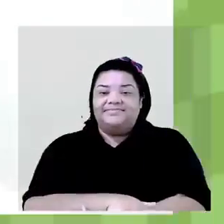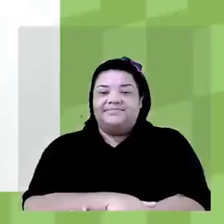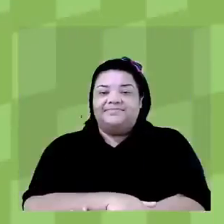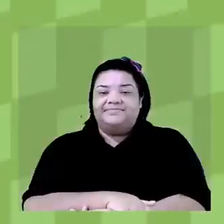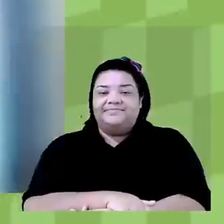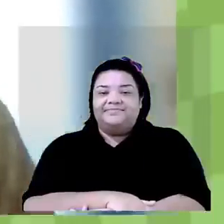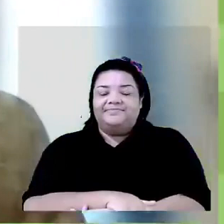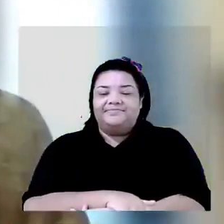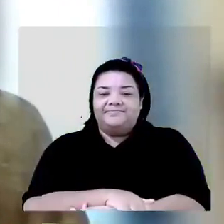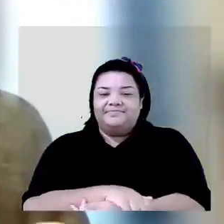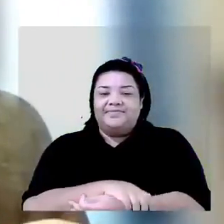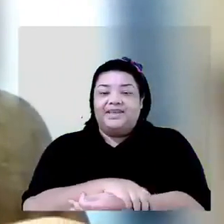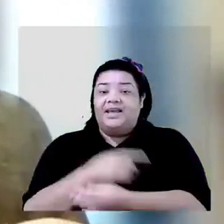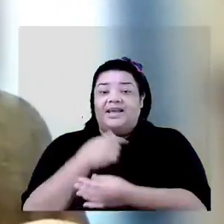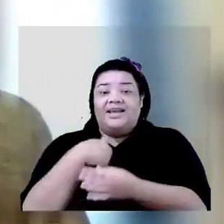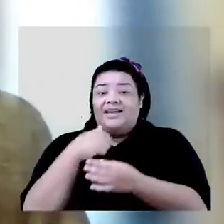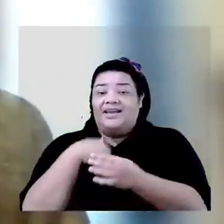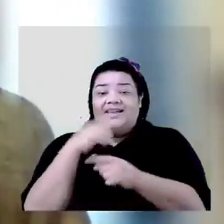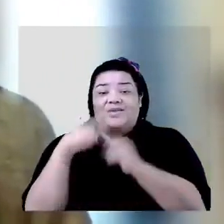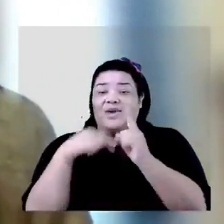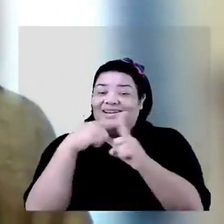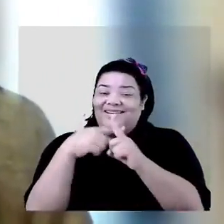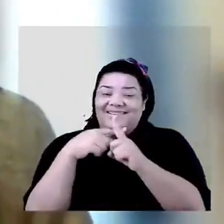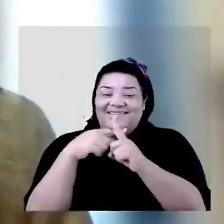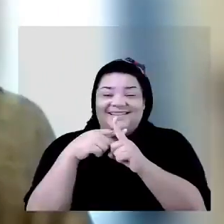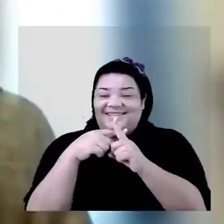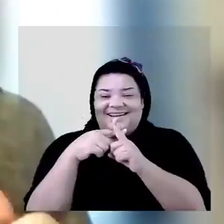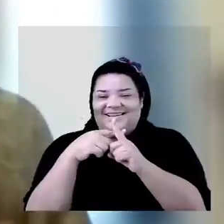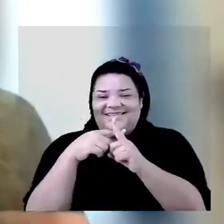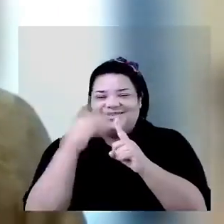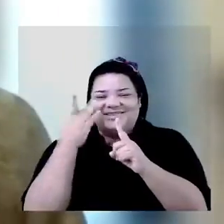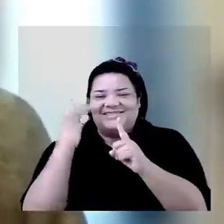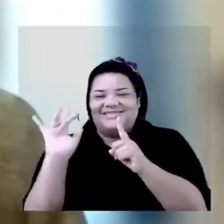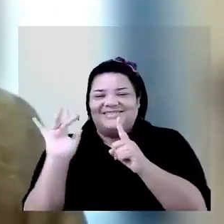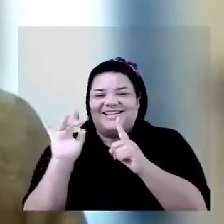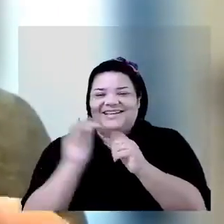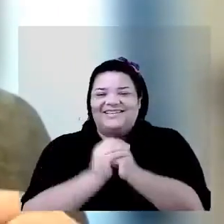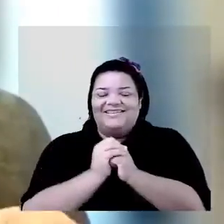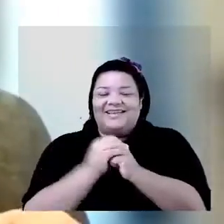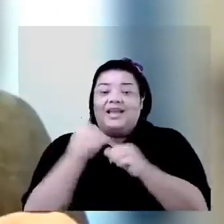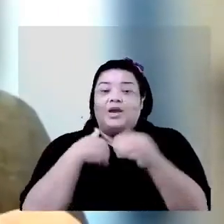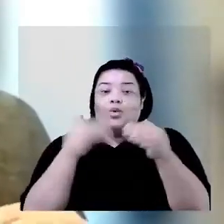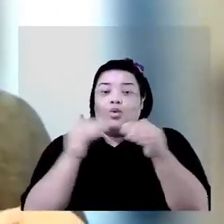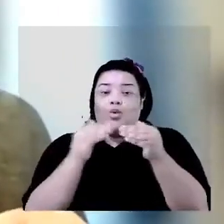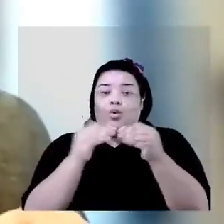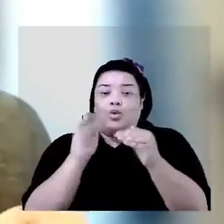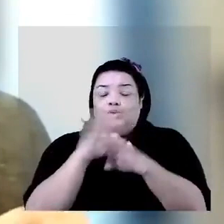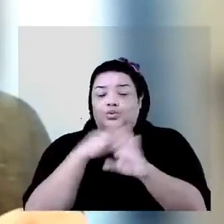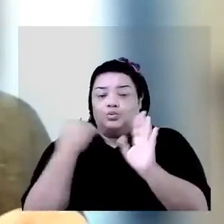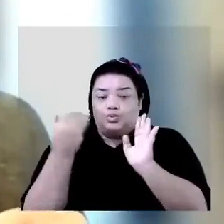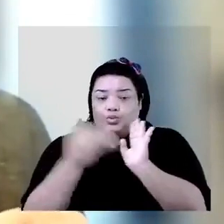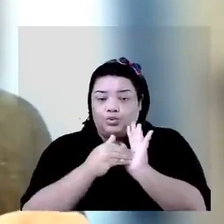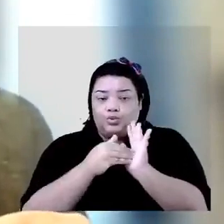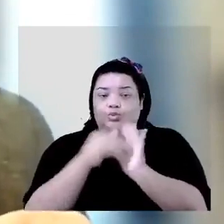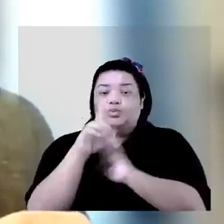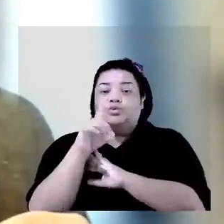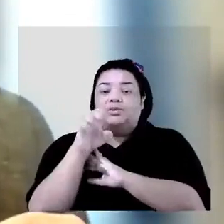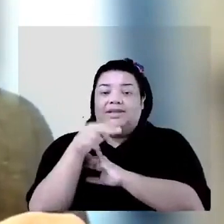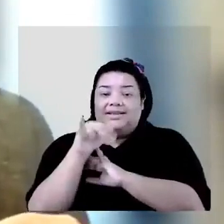Olha, acrescentar eu não sei bem se é... Laura Lúcia Vieira Cedeviva, secretária do Verde e do Meio Ambiente da Prefeitura de São Paulo.